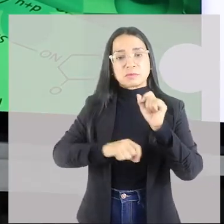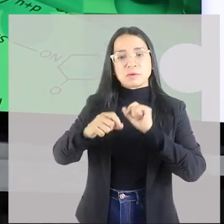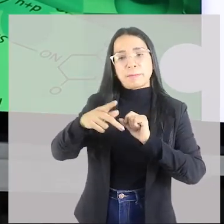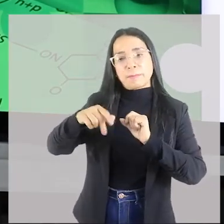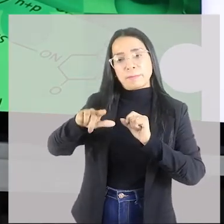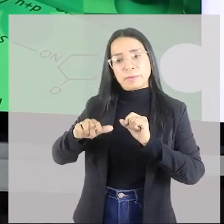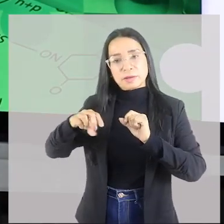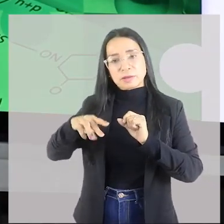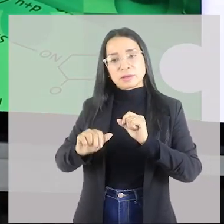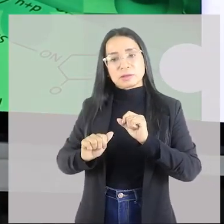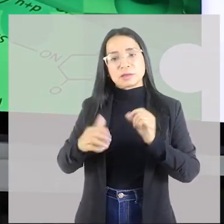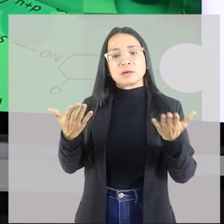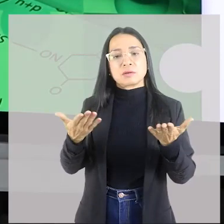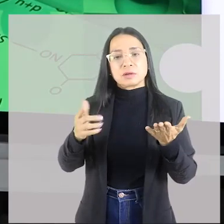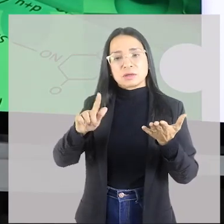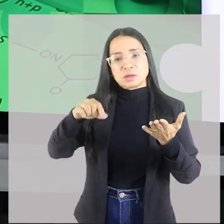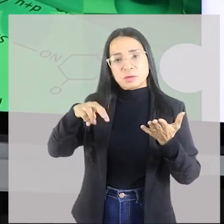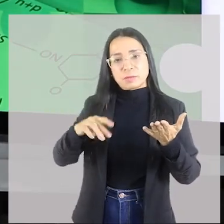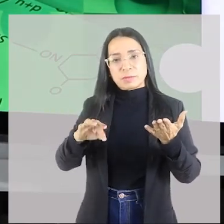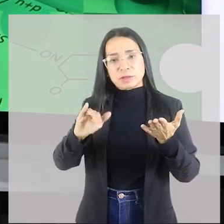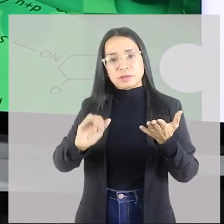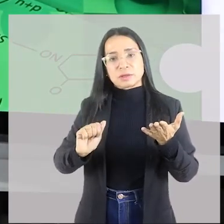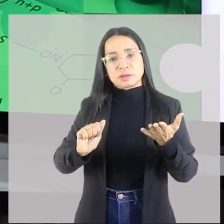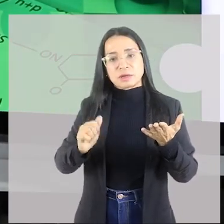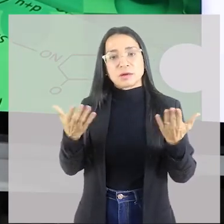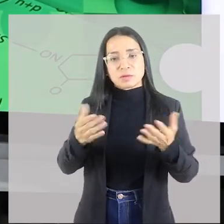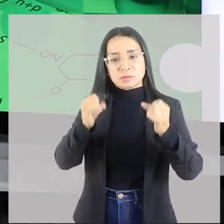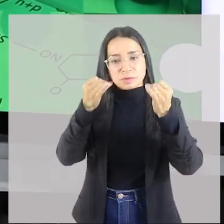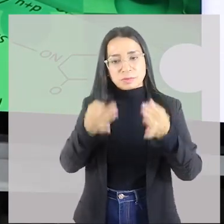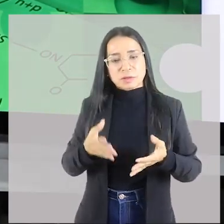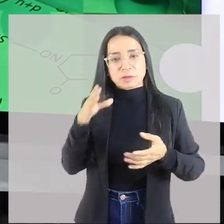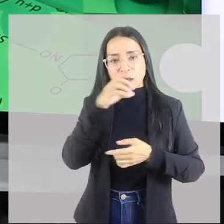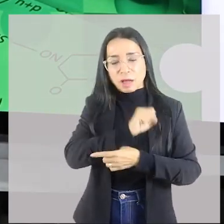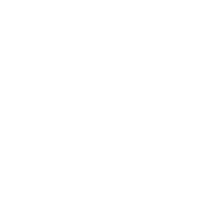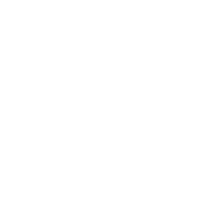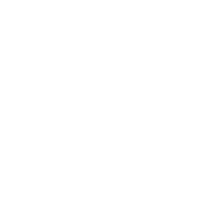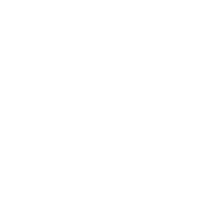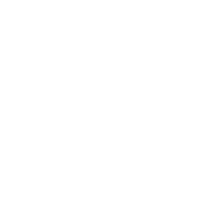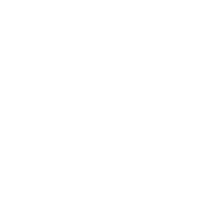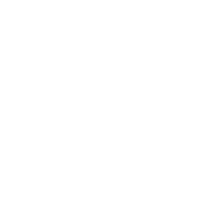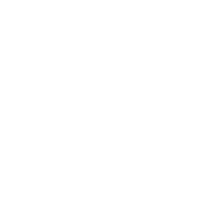e agora uma explicação bem rápida de óptica. Fique com Deus e até a próxima aula.